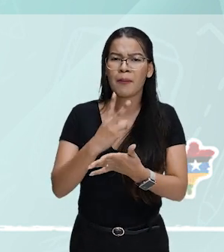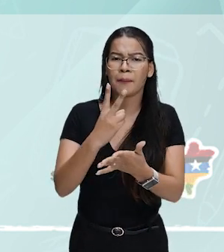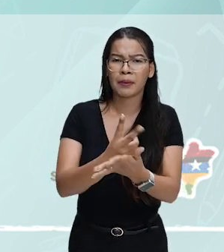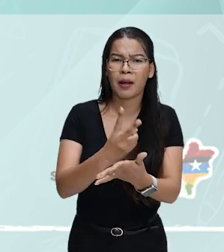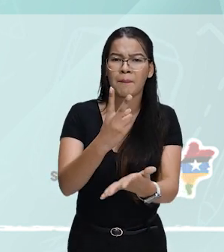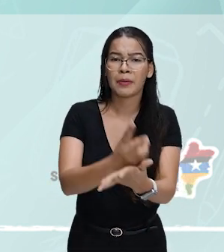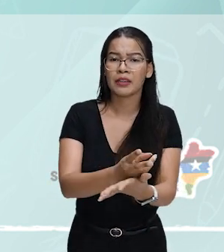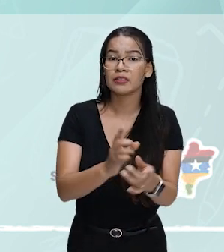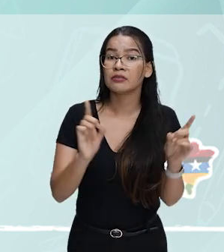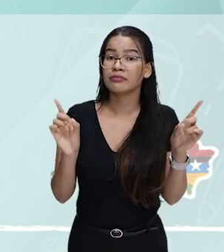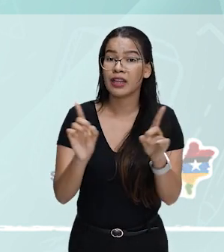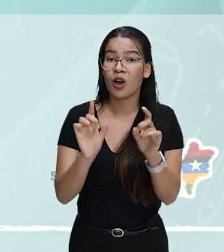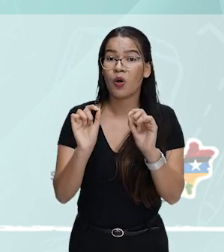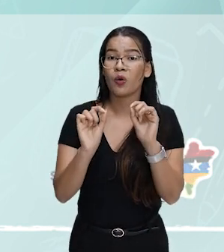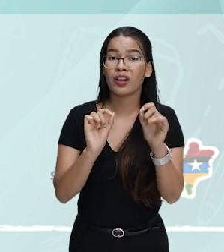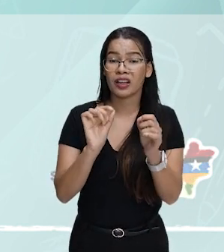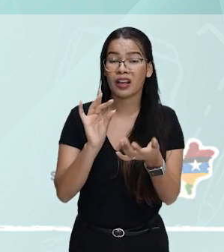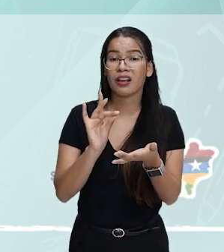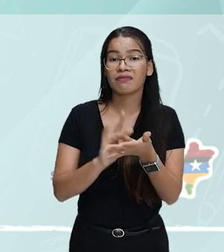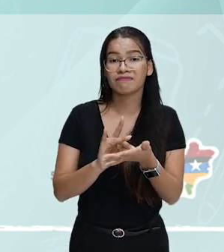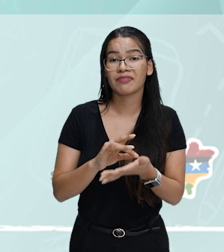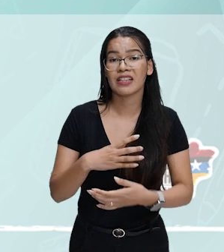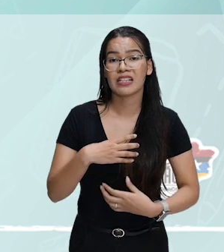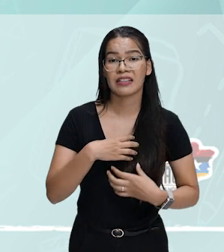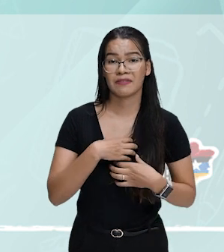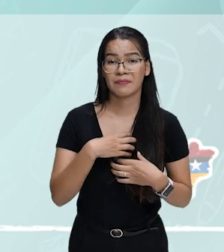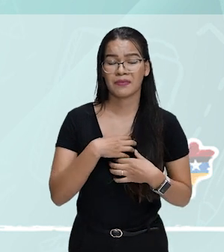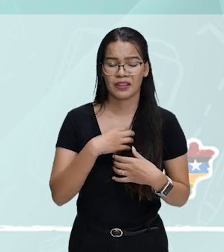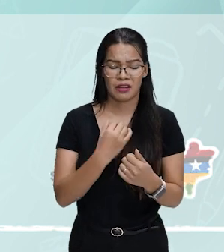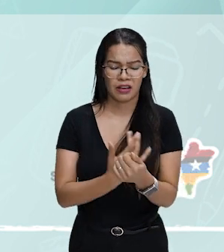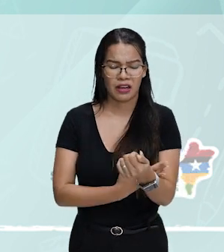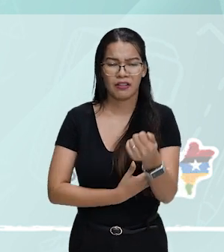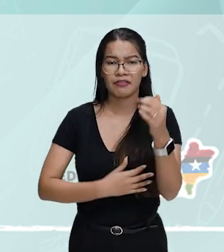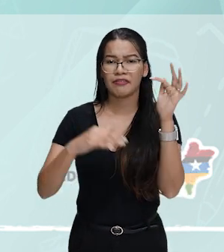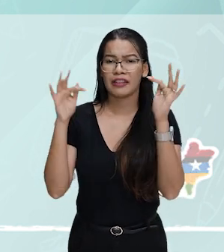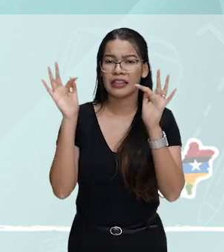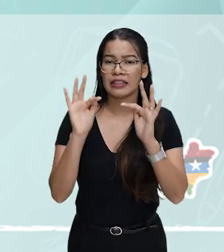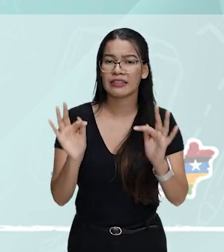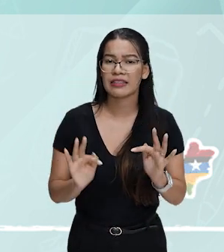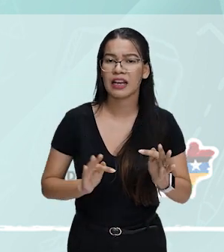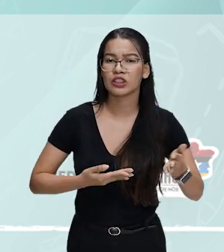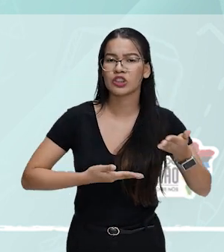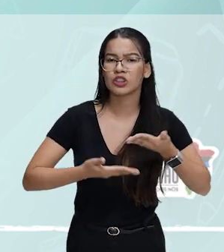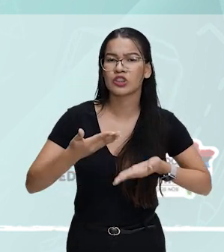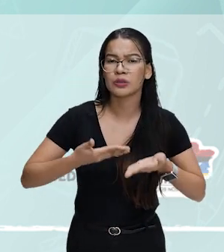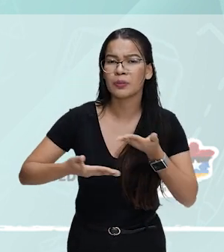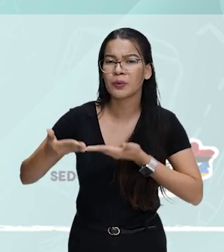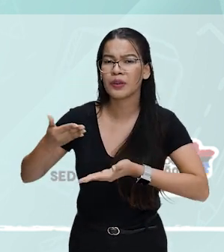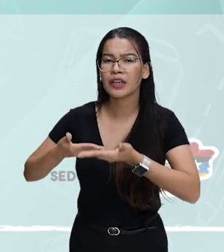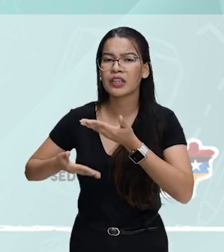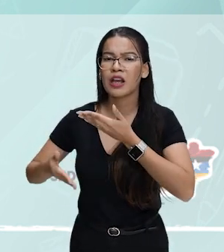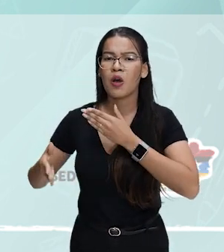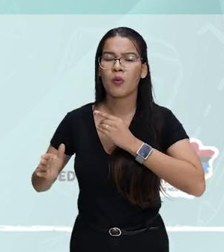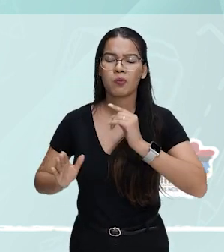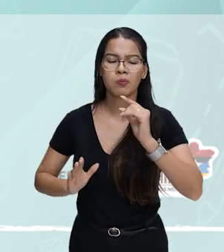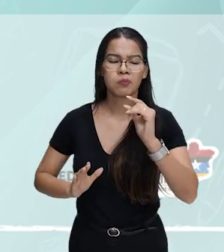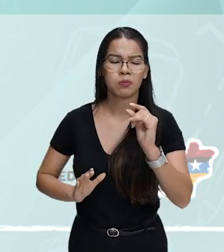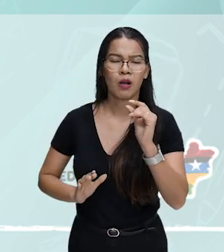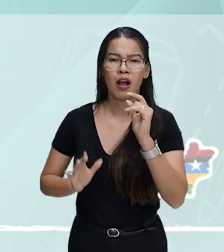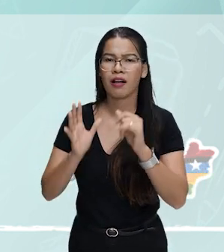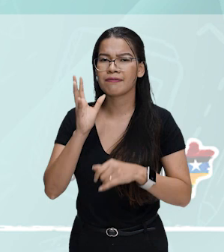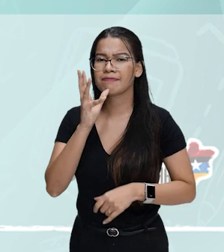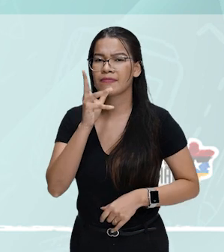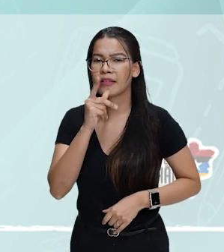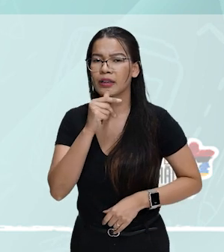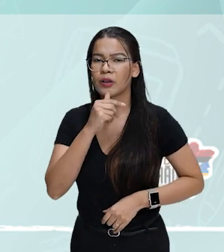o que existe é uma felicidade homeopática, distribuída em conta-gotas. Um pôr do sol